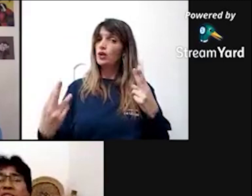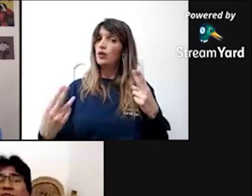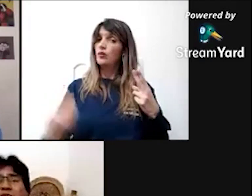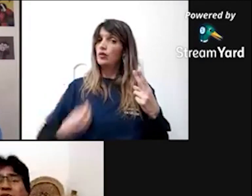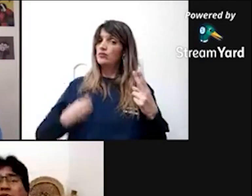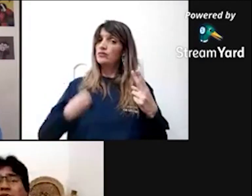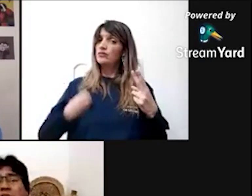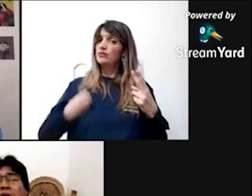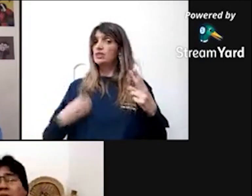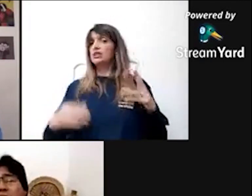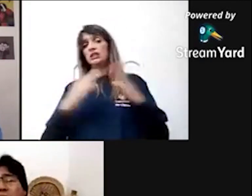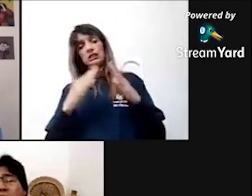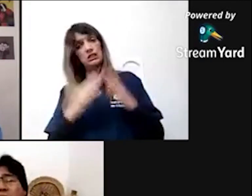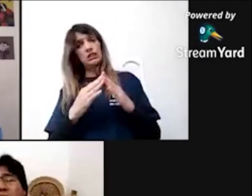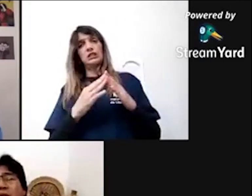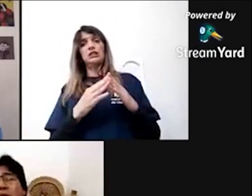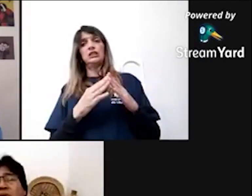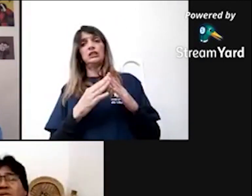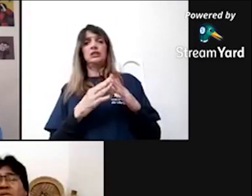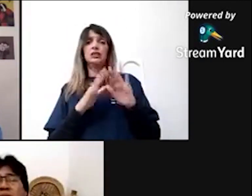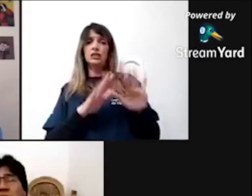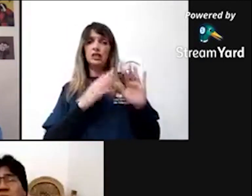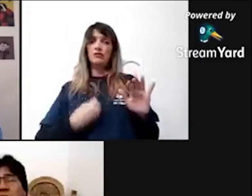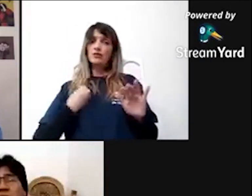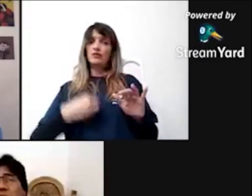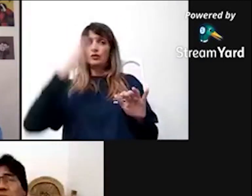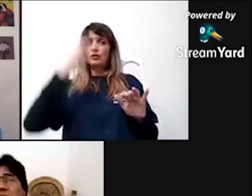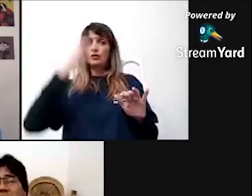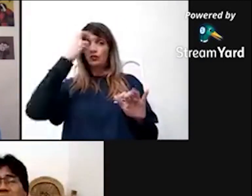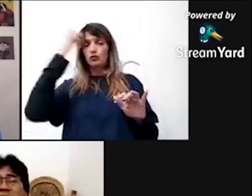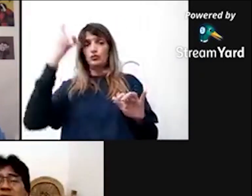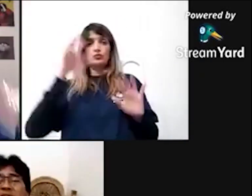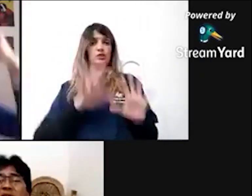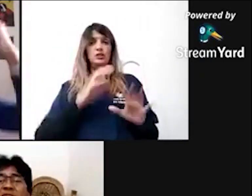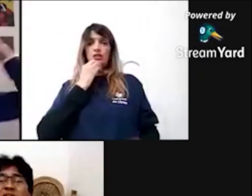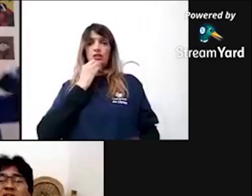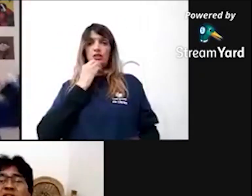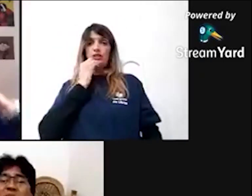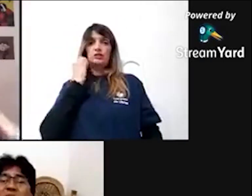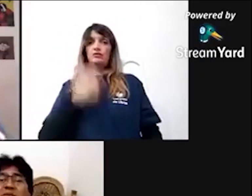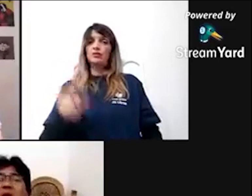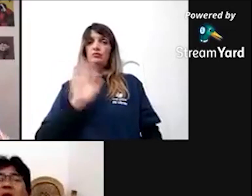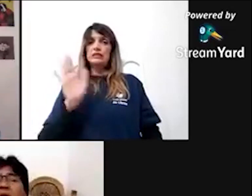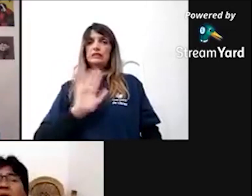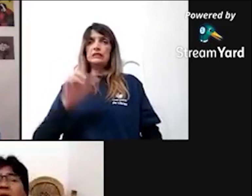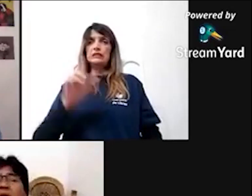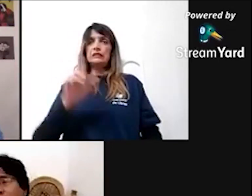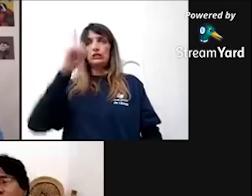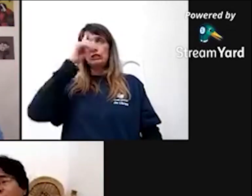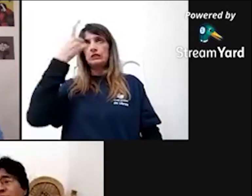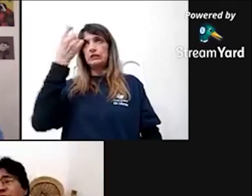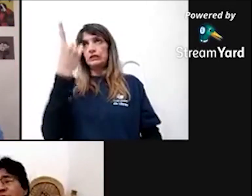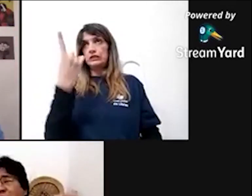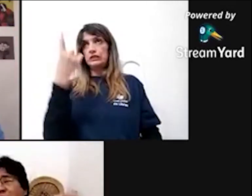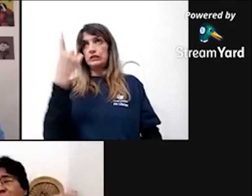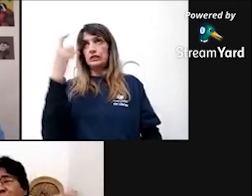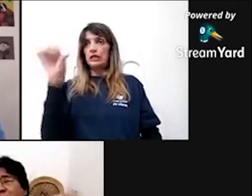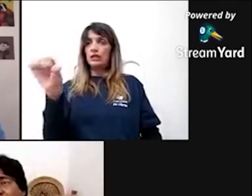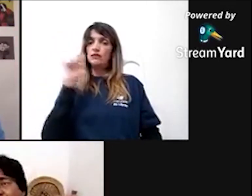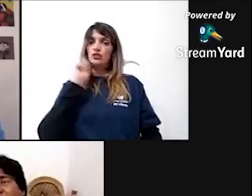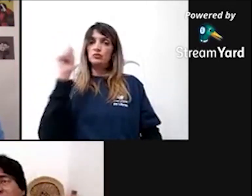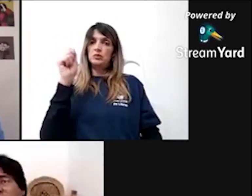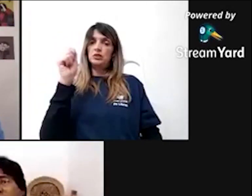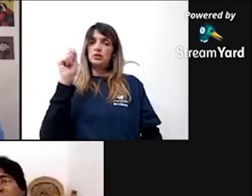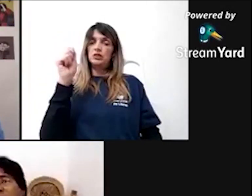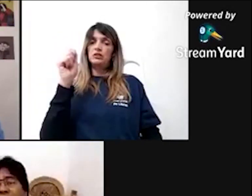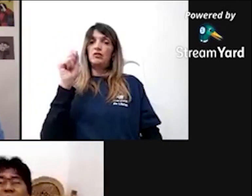a viver sua cultura. E é isso. Então, a gente não precisa desse 19 de abril para justificar.